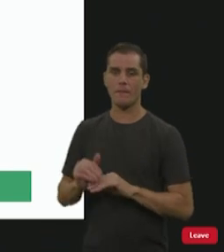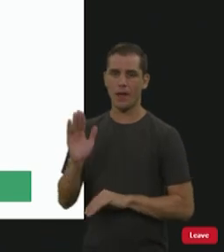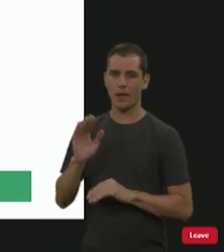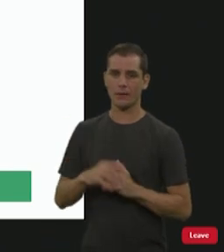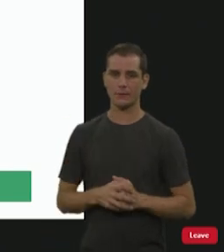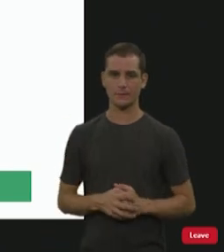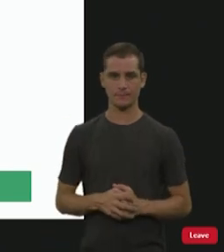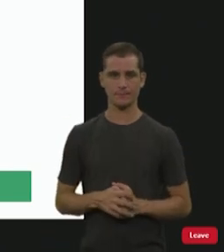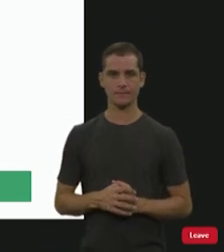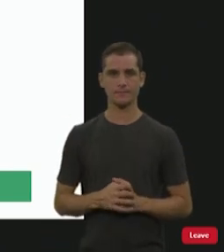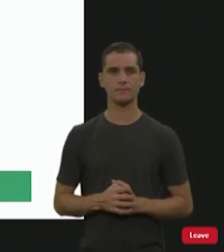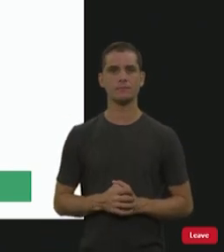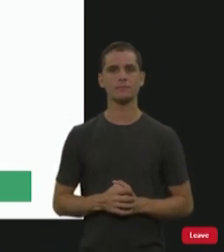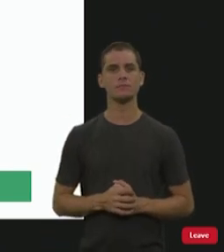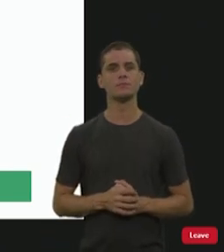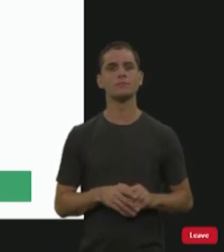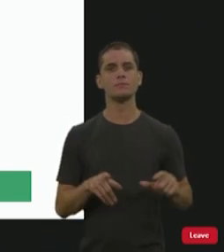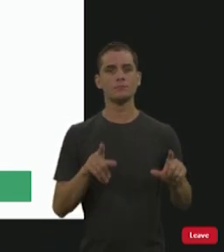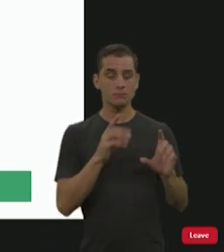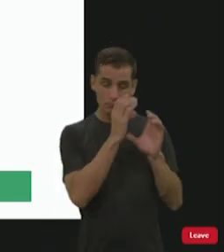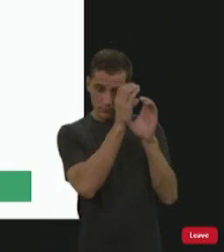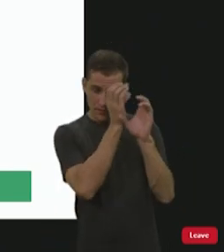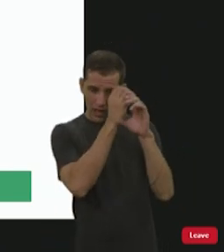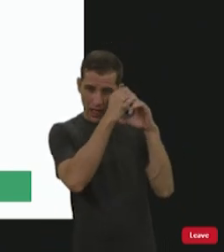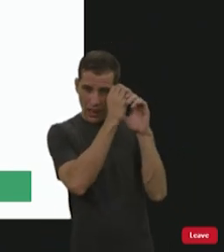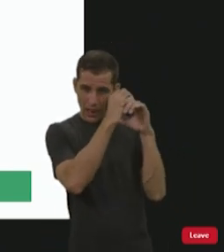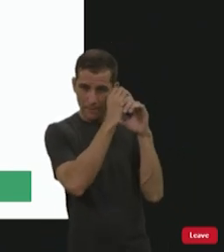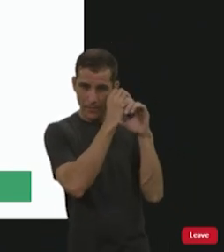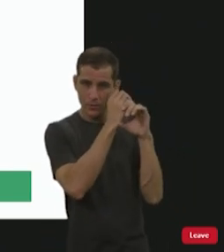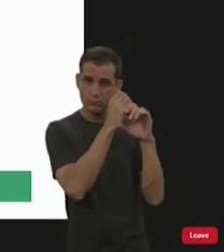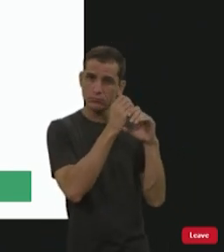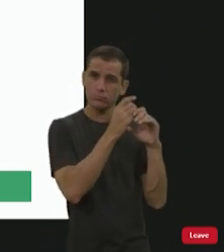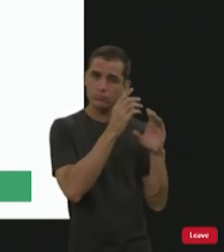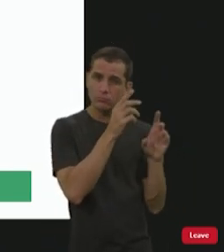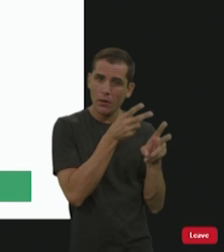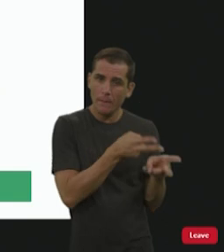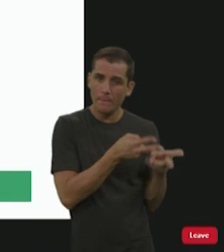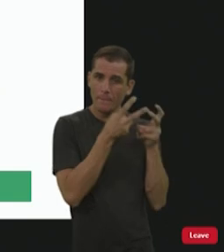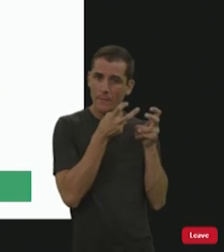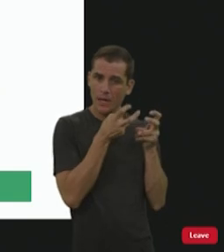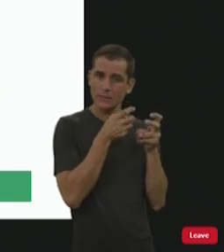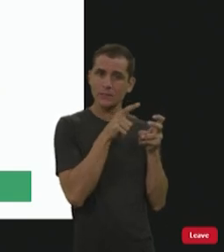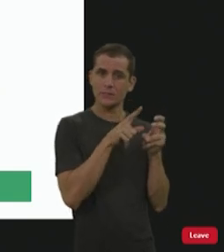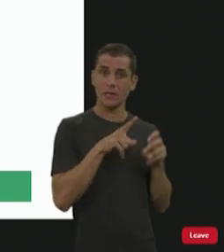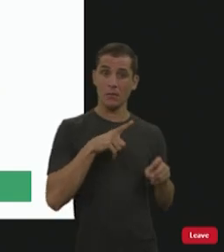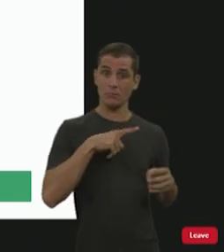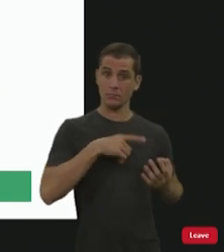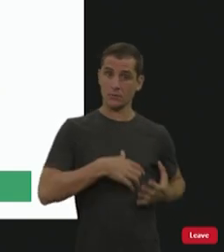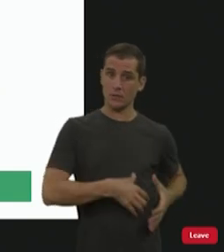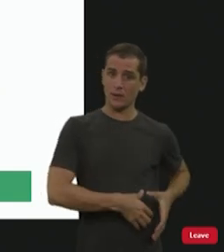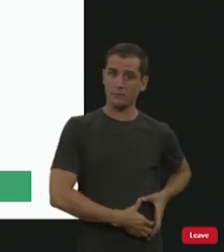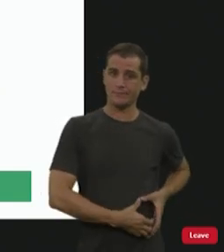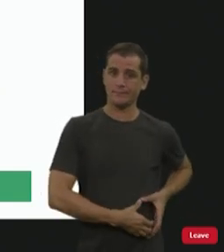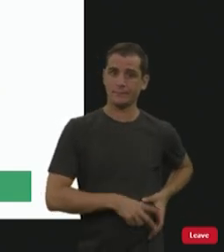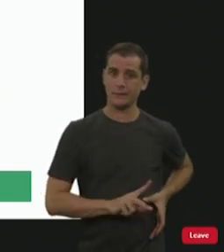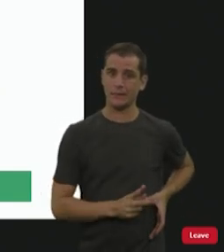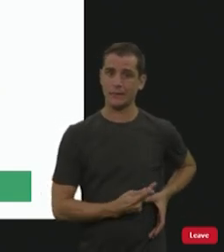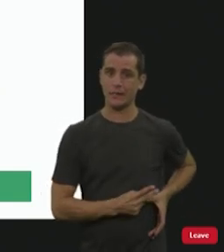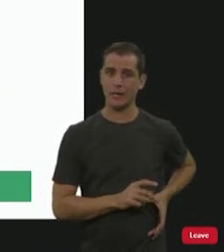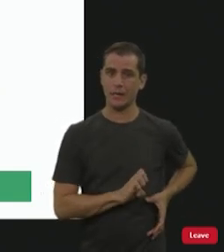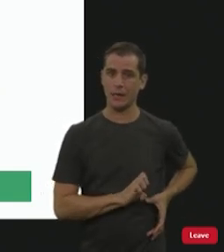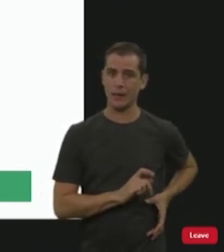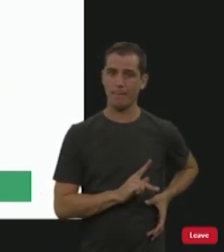Como alterações laboratoriais, a alterações da função hepática, aumento da gordura hepática,